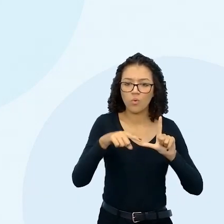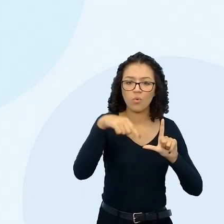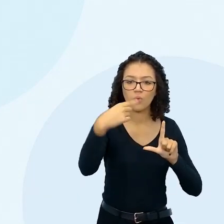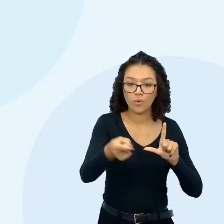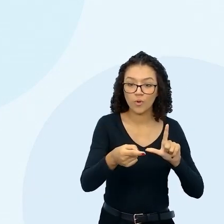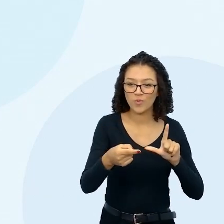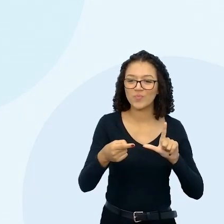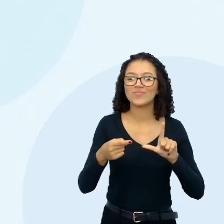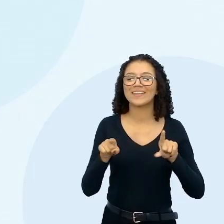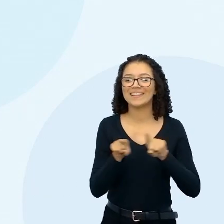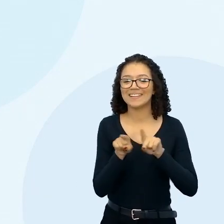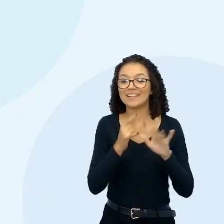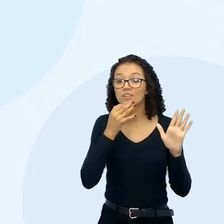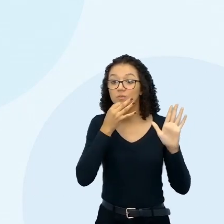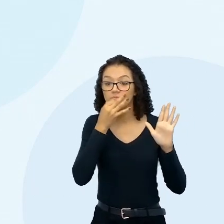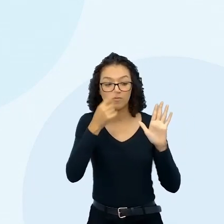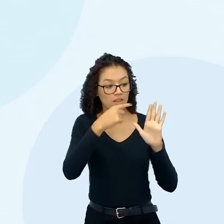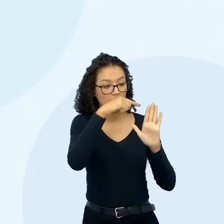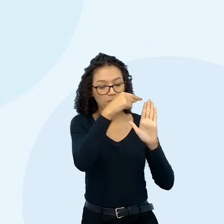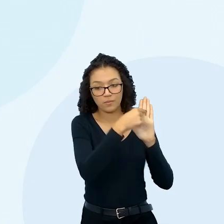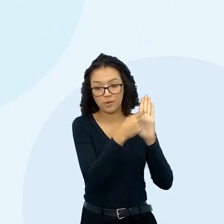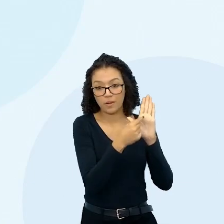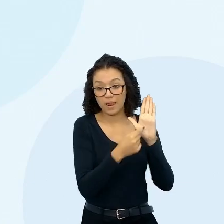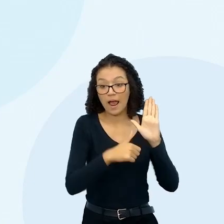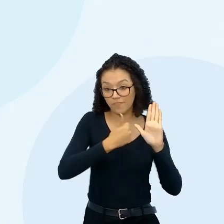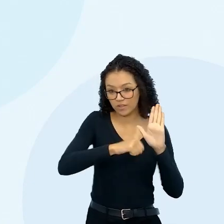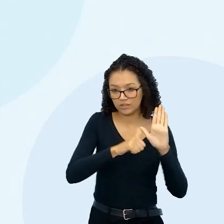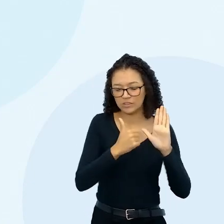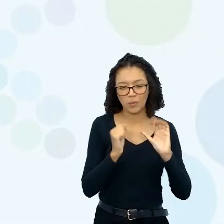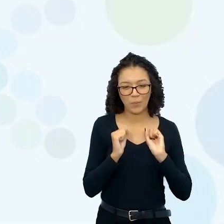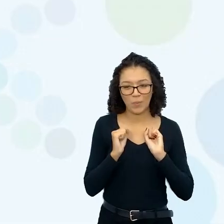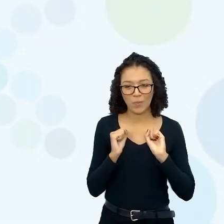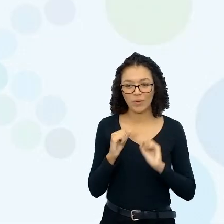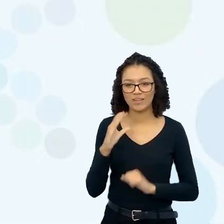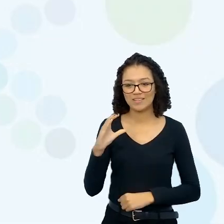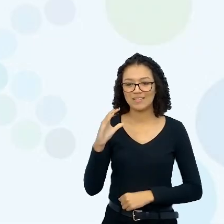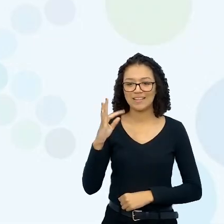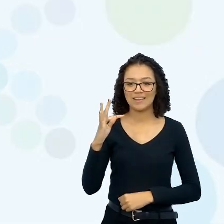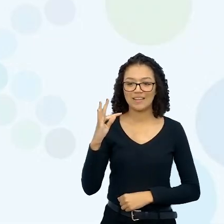façam a avaliação da nossa TPC. Próximo slide.